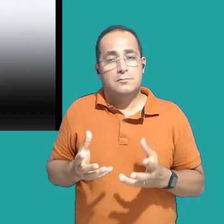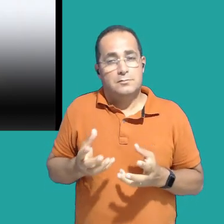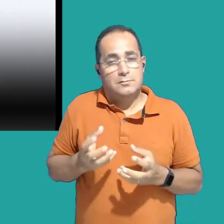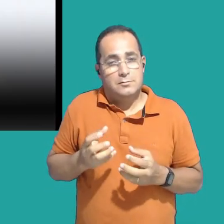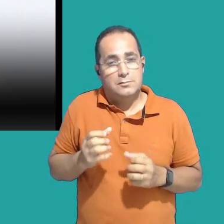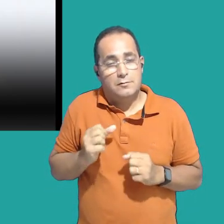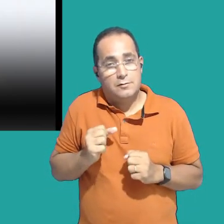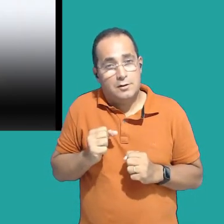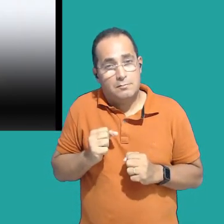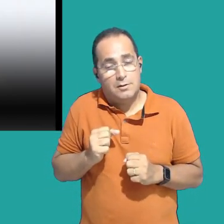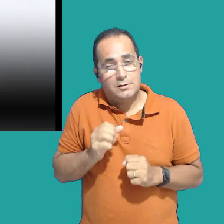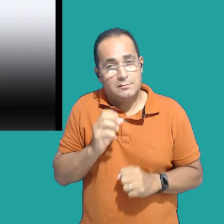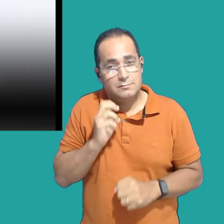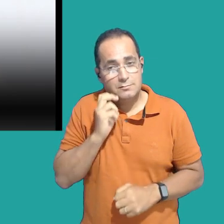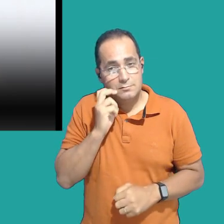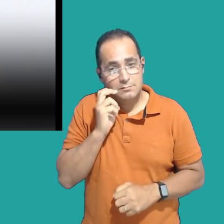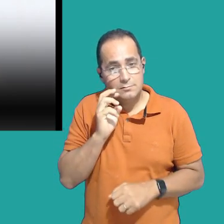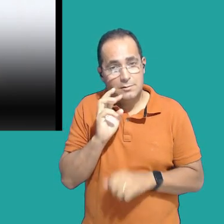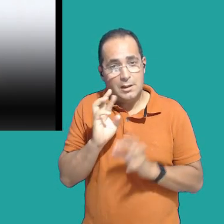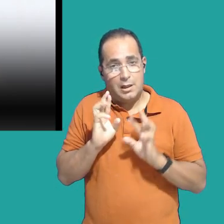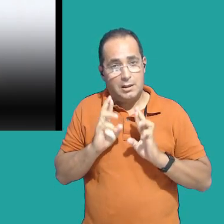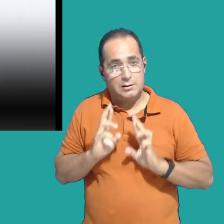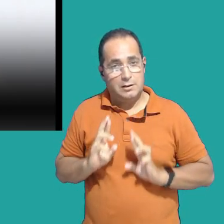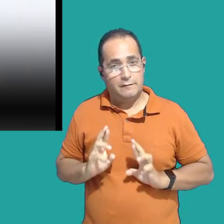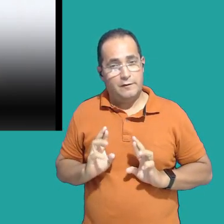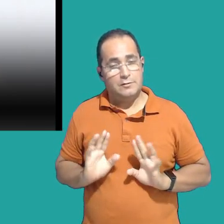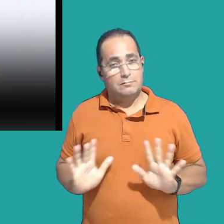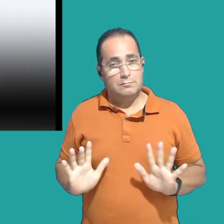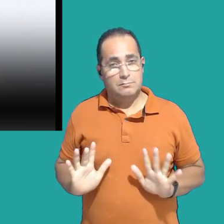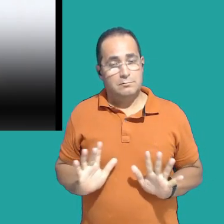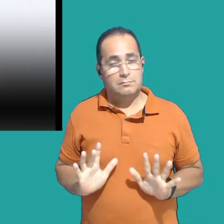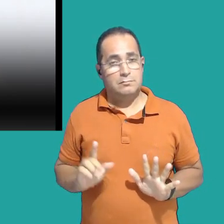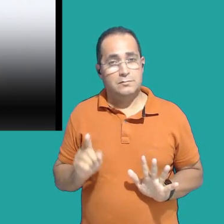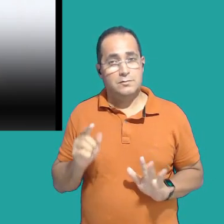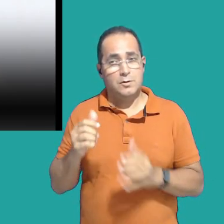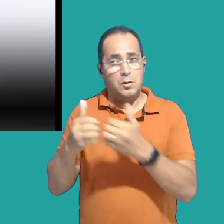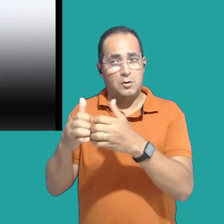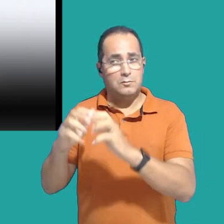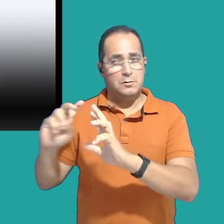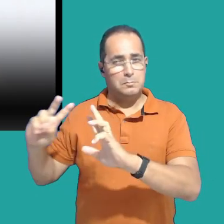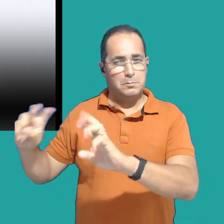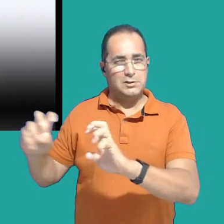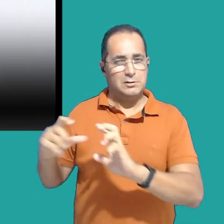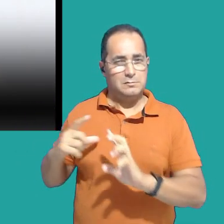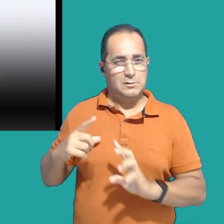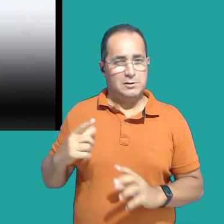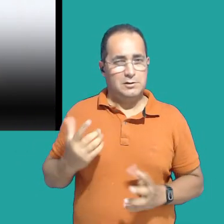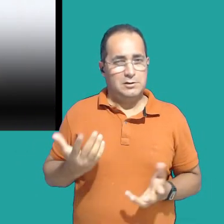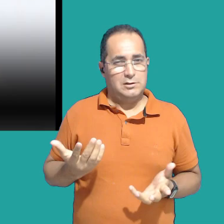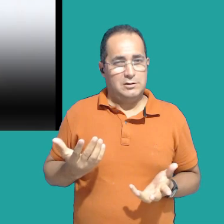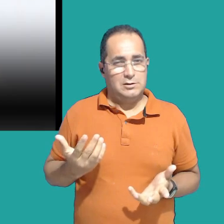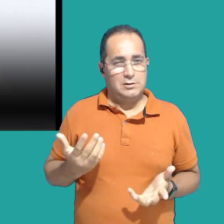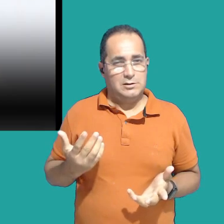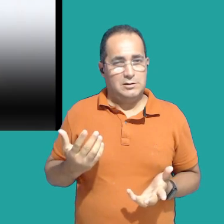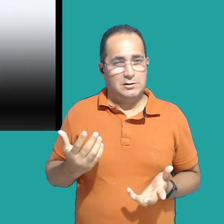muito mais retraído. Então eu Sim. ficava assim, digo, poxa, de onde eu não vou não, porque o pessoal vai